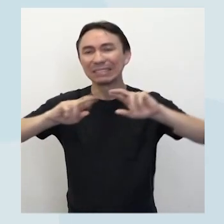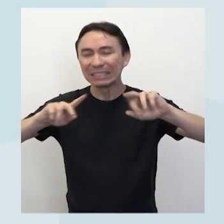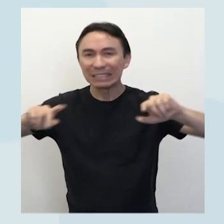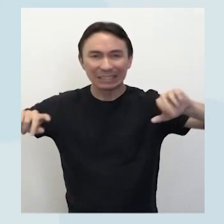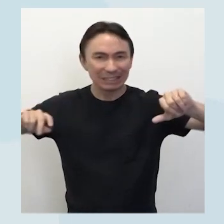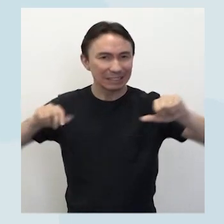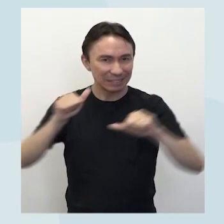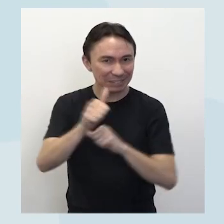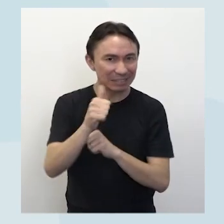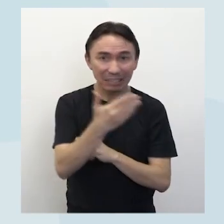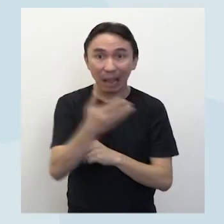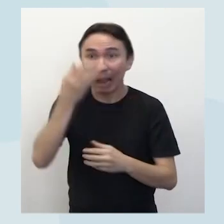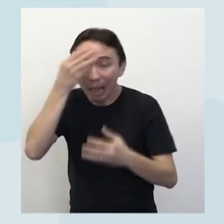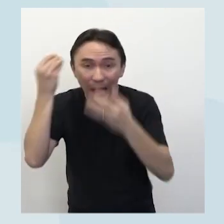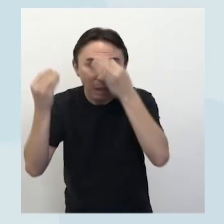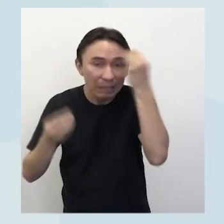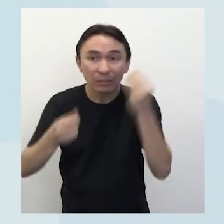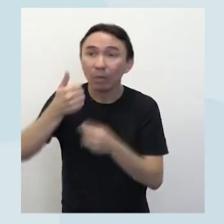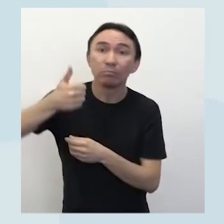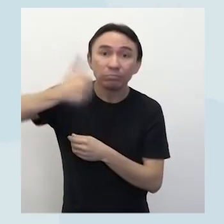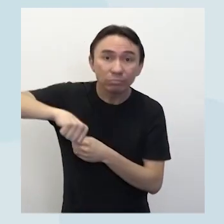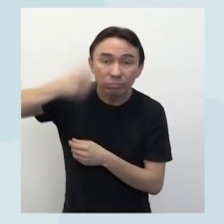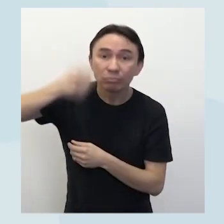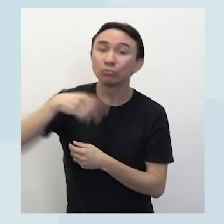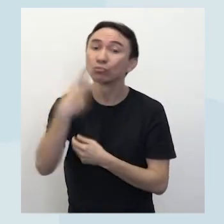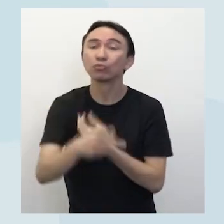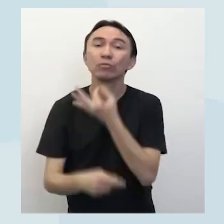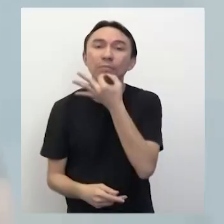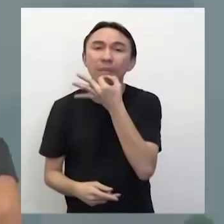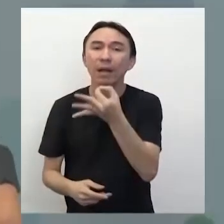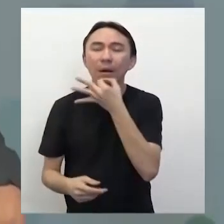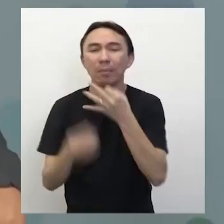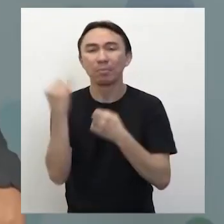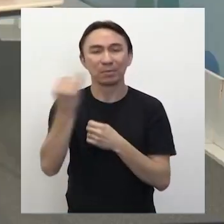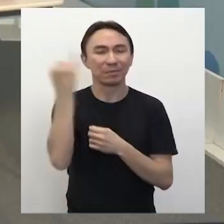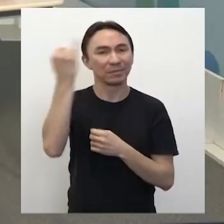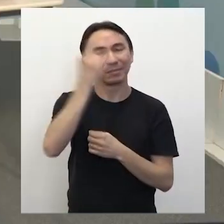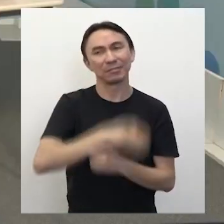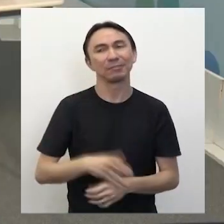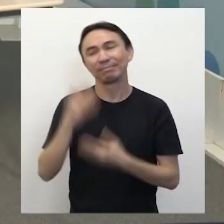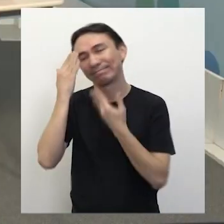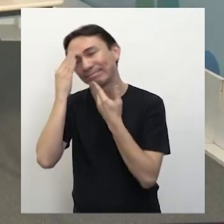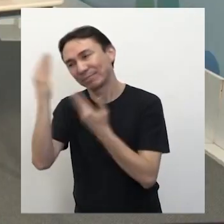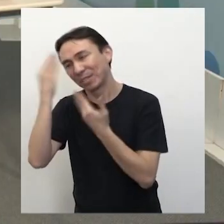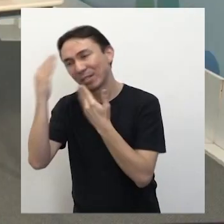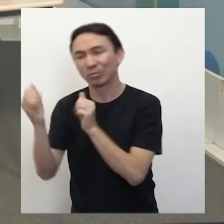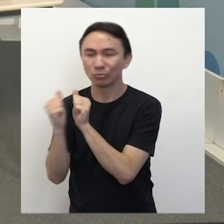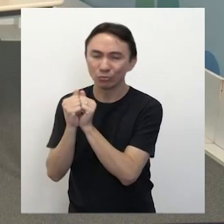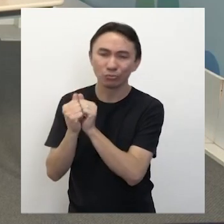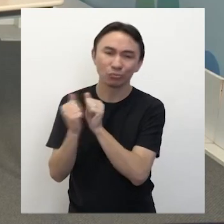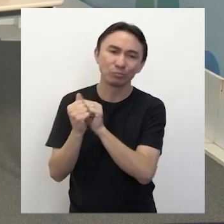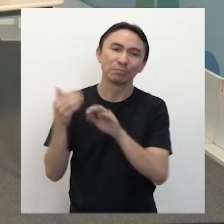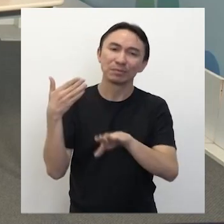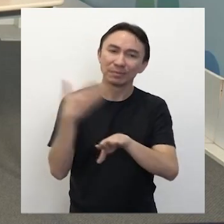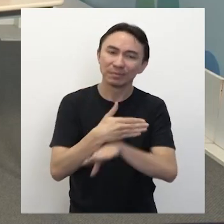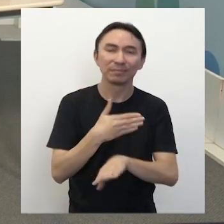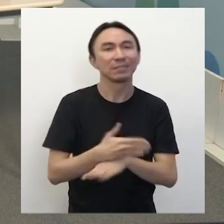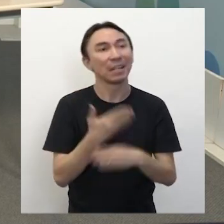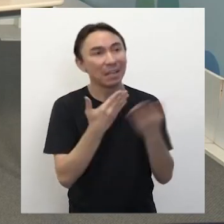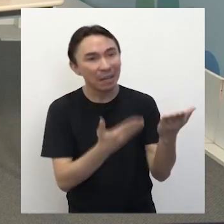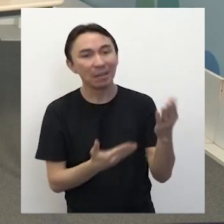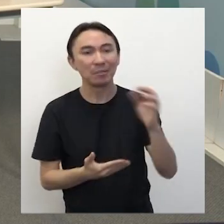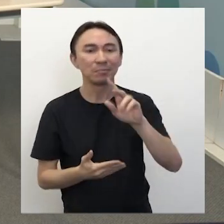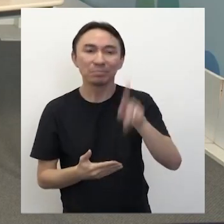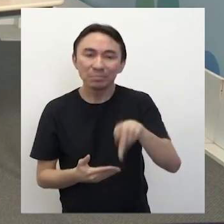esqueça, a sua opinião é importantíssima para nós. Professora Tayana, muito obrigado por ter participado conosco. Professor Mauro, professora Regina também,